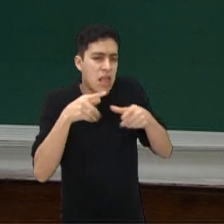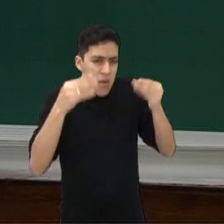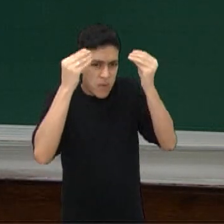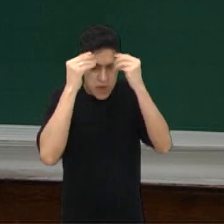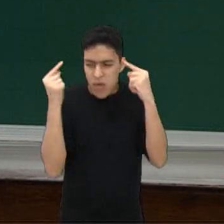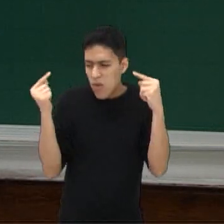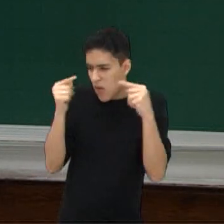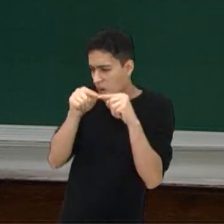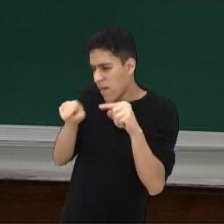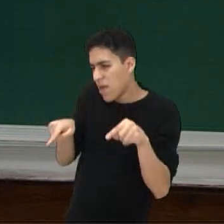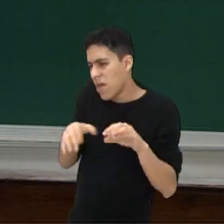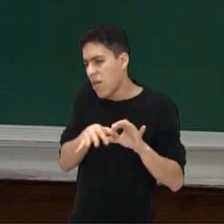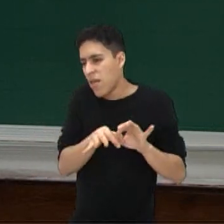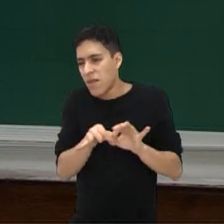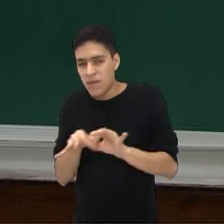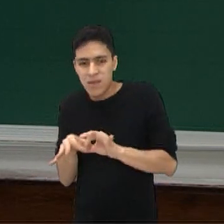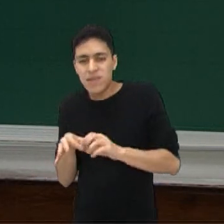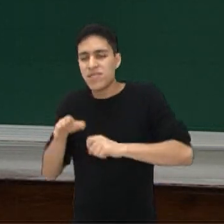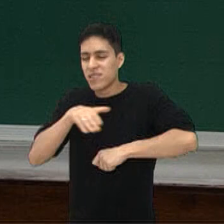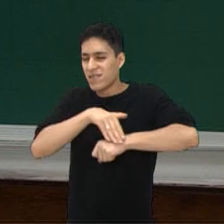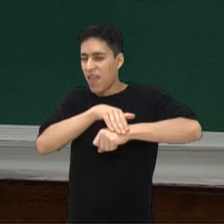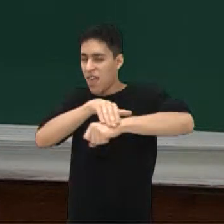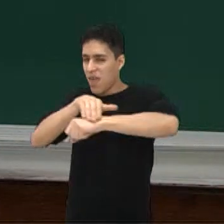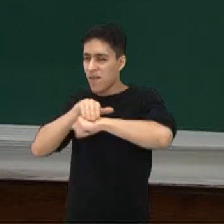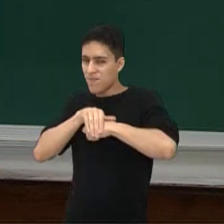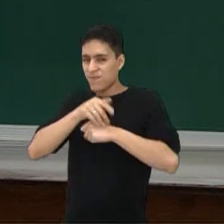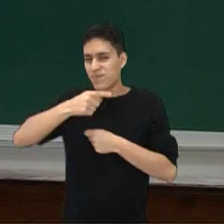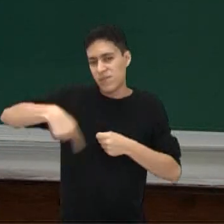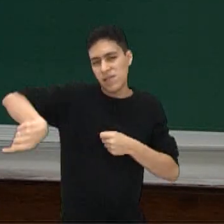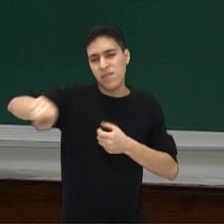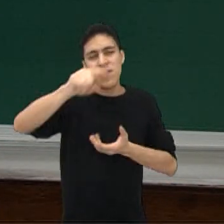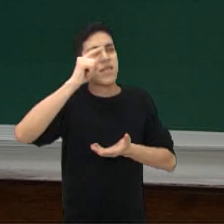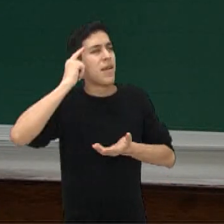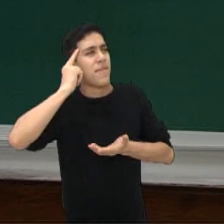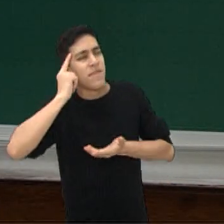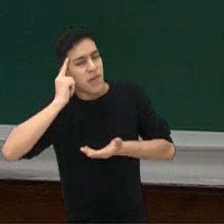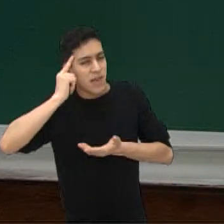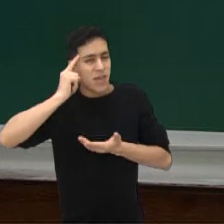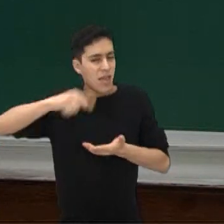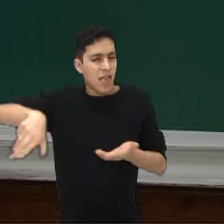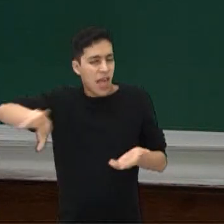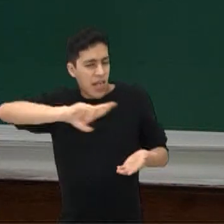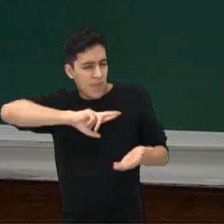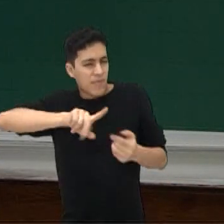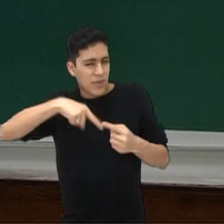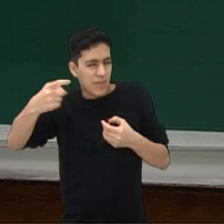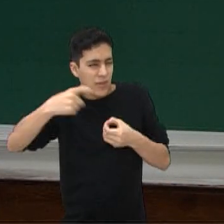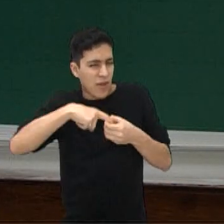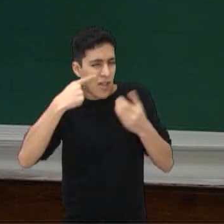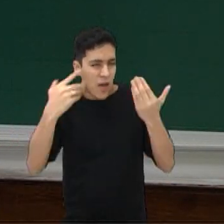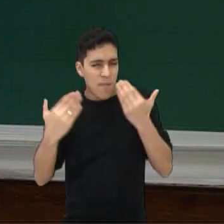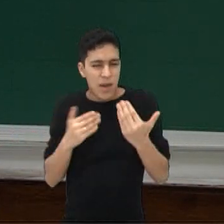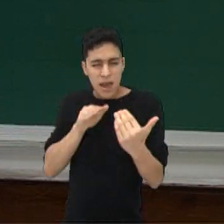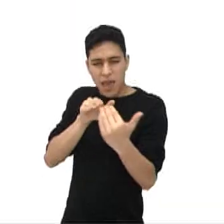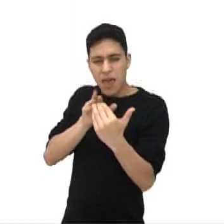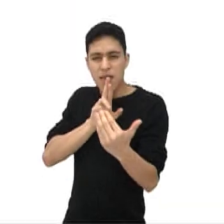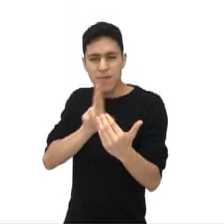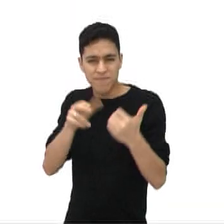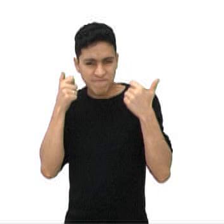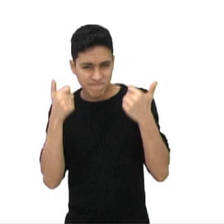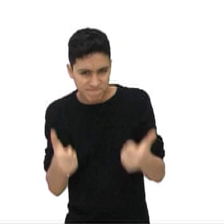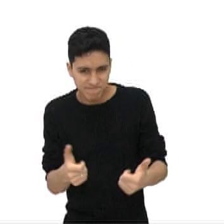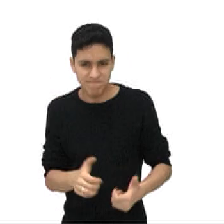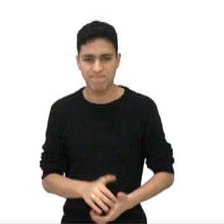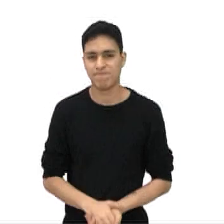variedade linguística que ele usou? Eu vou dar um tempinho para você, você pensa, responde para mim e a gente já volta para comparar as nossas respostas, tá bom?